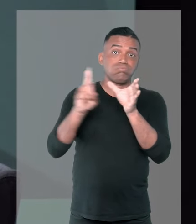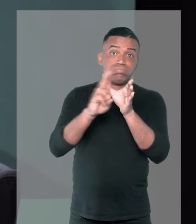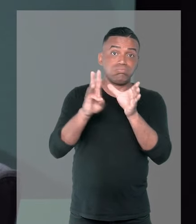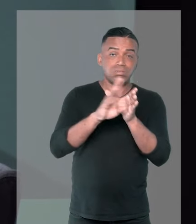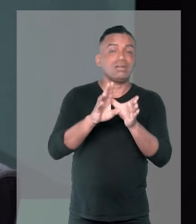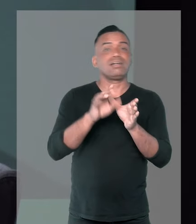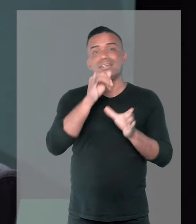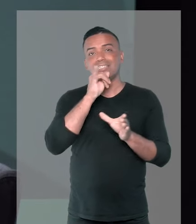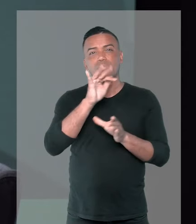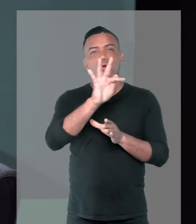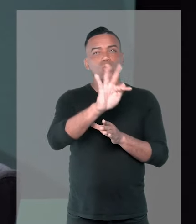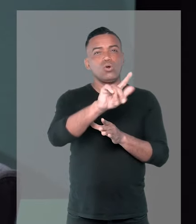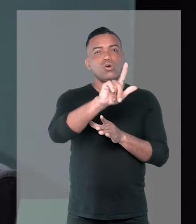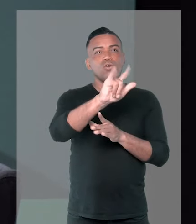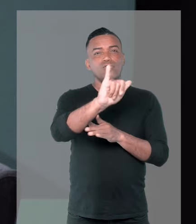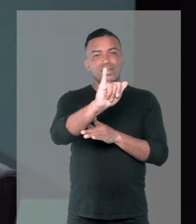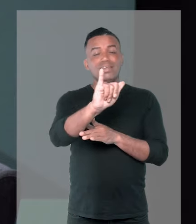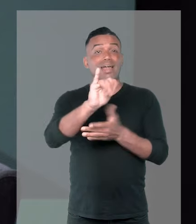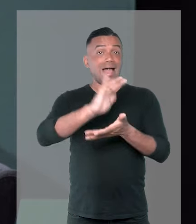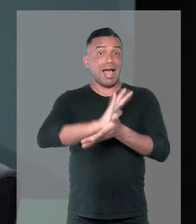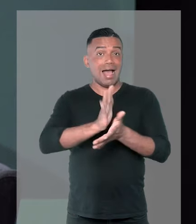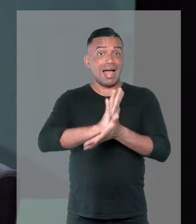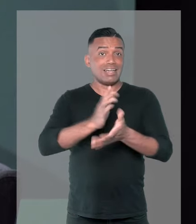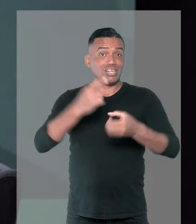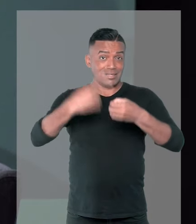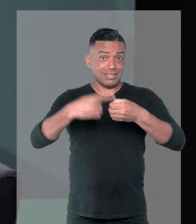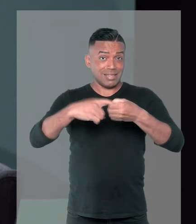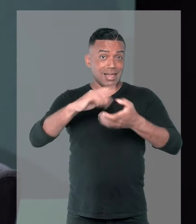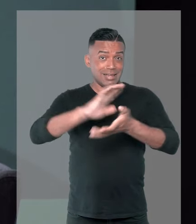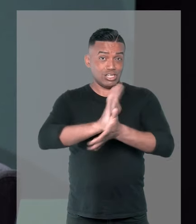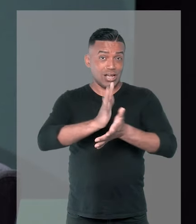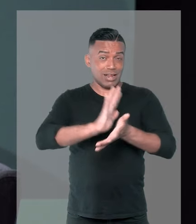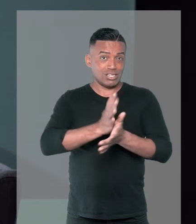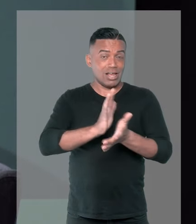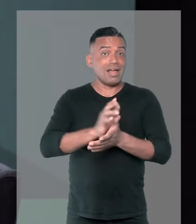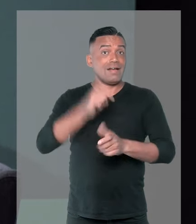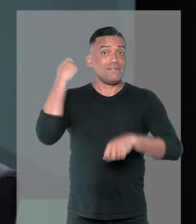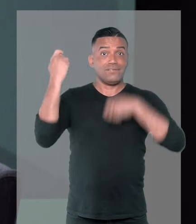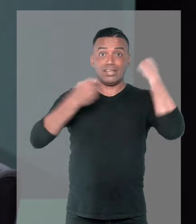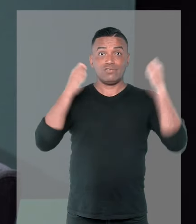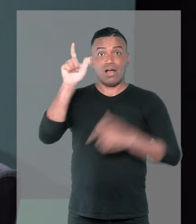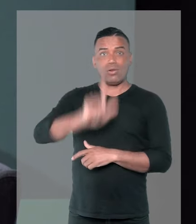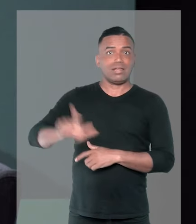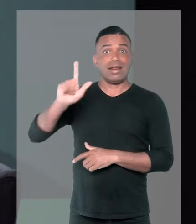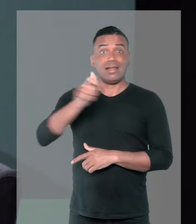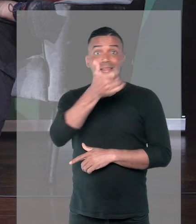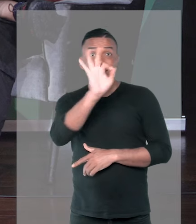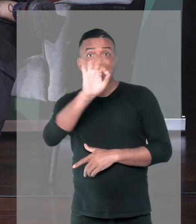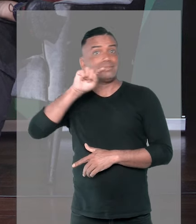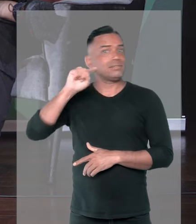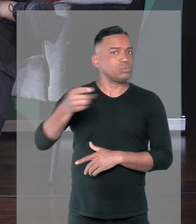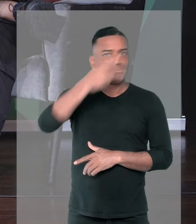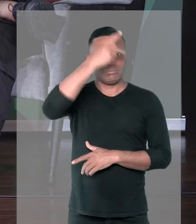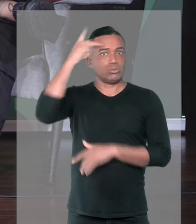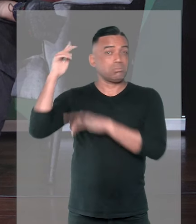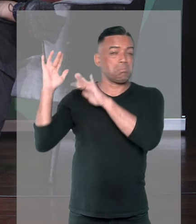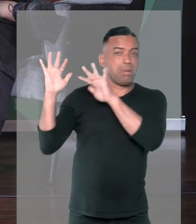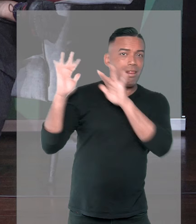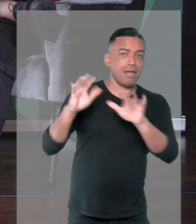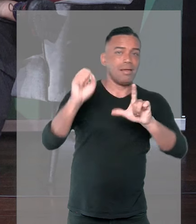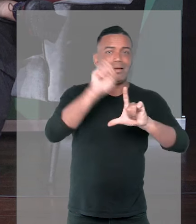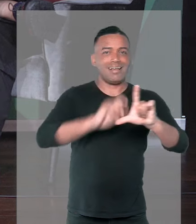no fliaraxá agora em alguns poucos dias um festival literário levou mais 10.000 pessoas para se conectarem à